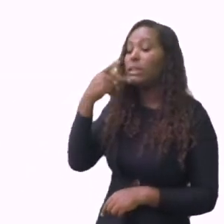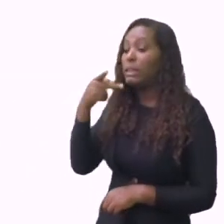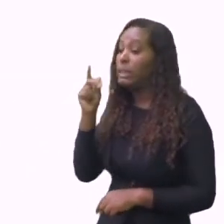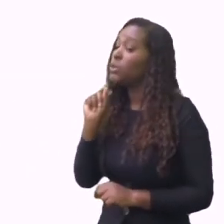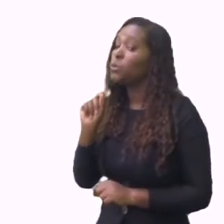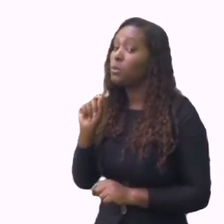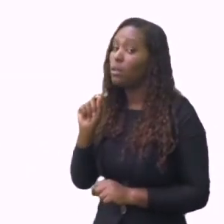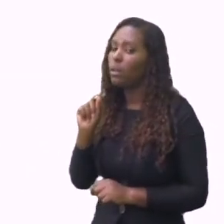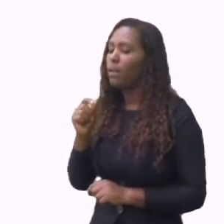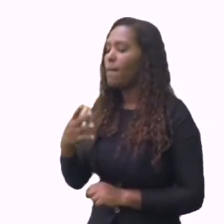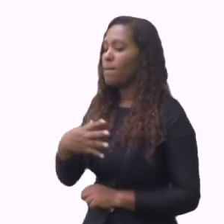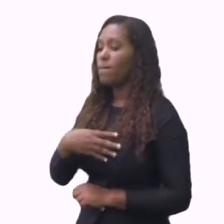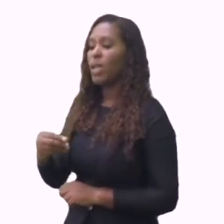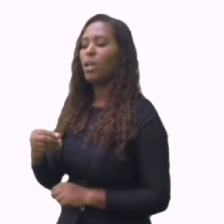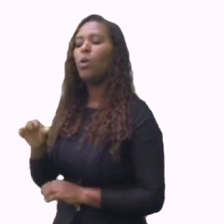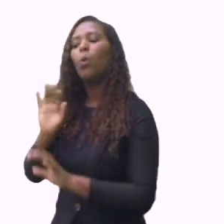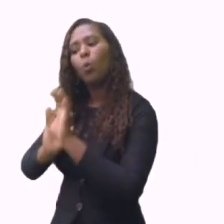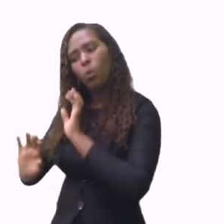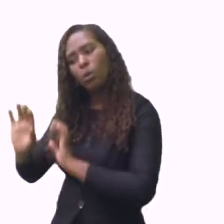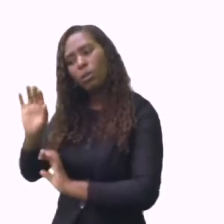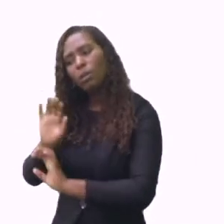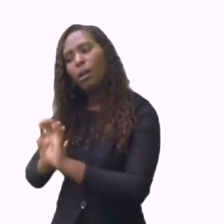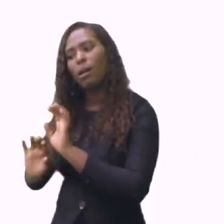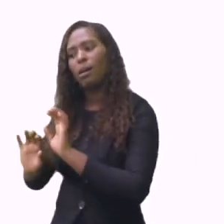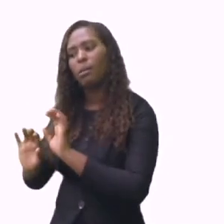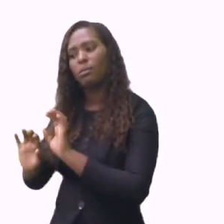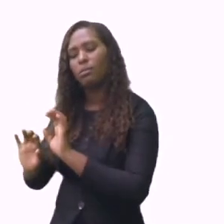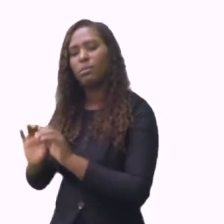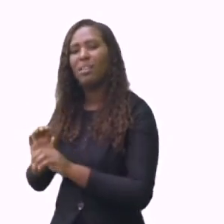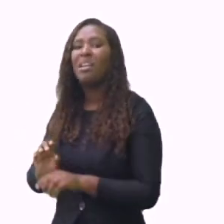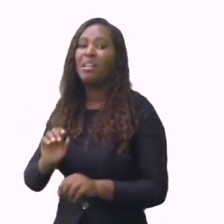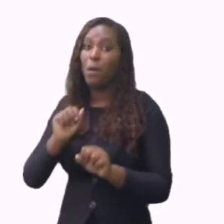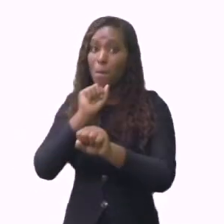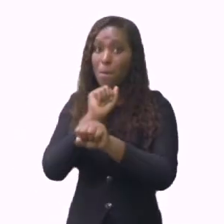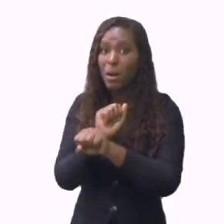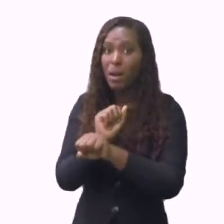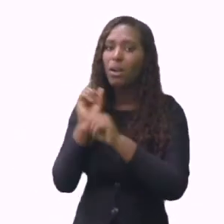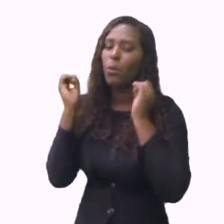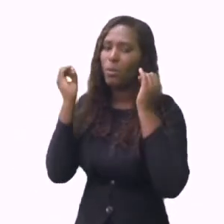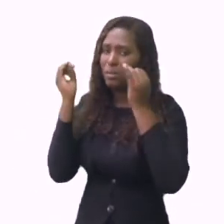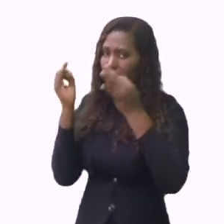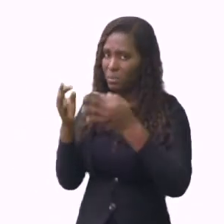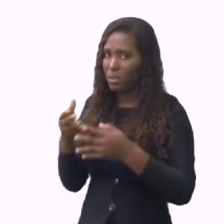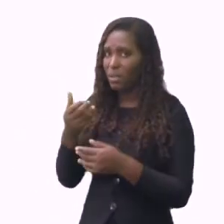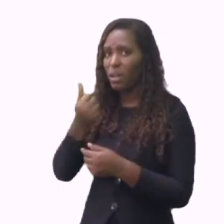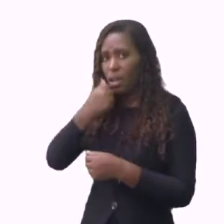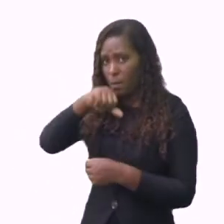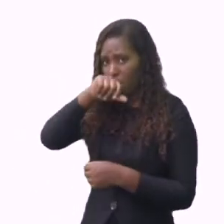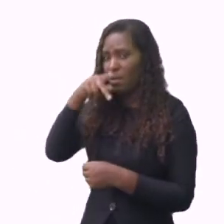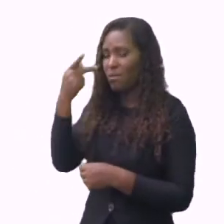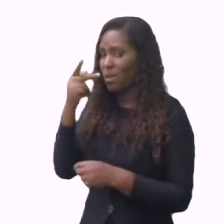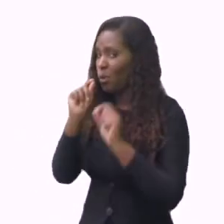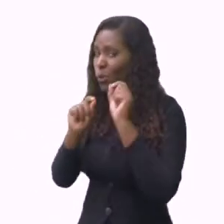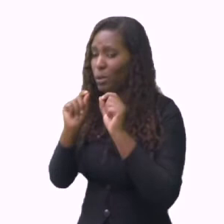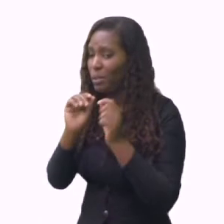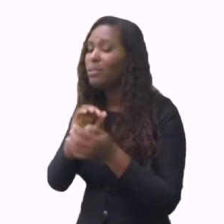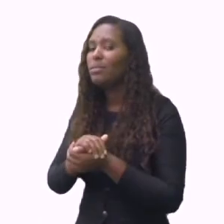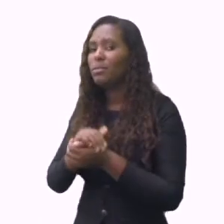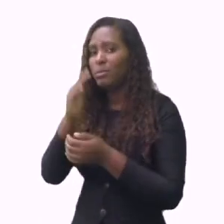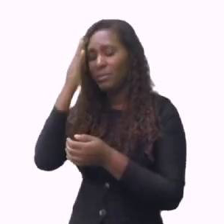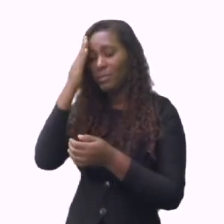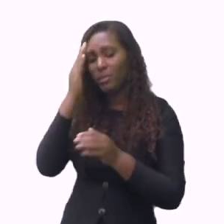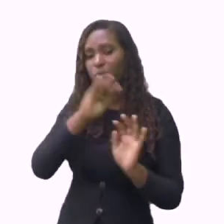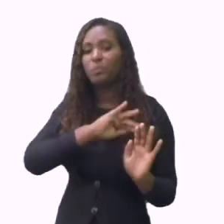pontos. E agora eu tenho os parênteses. Os parênteses, eles são muito usados em textos de